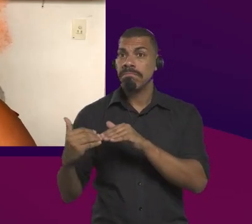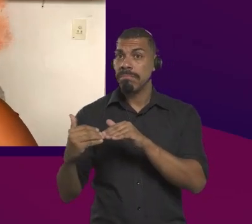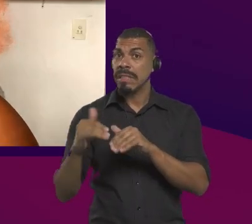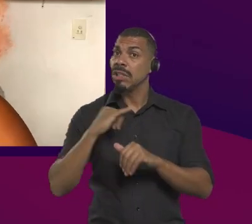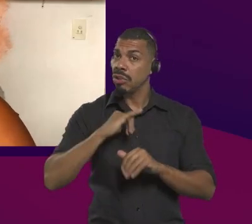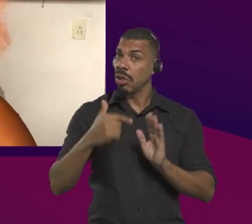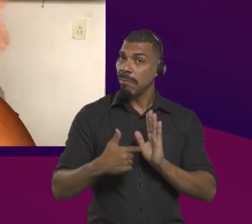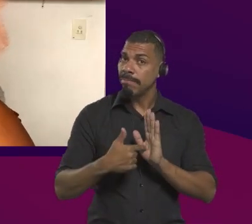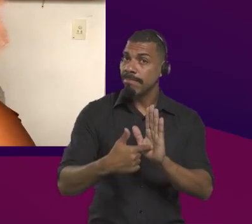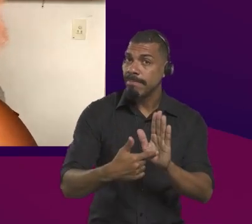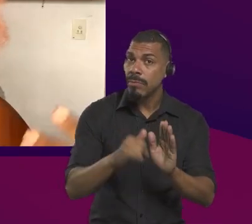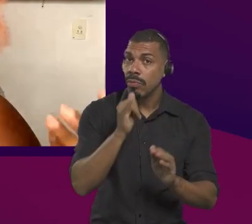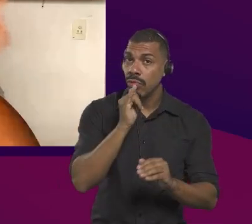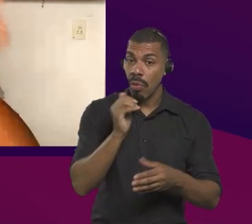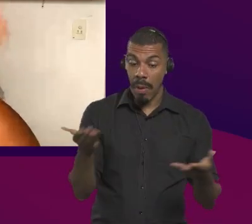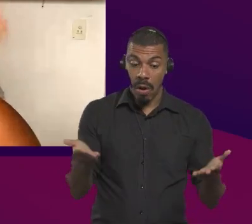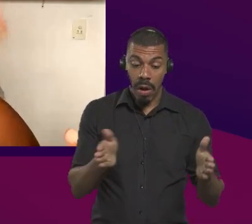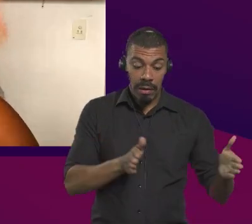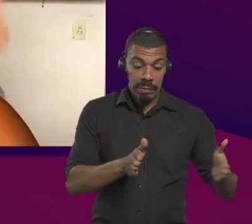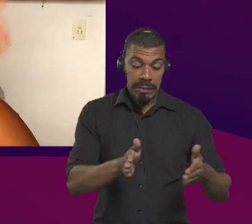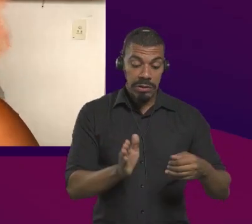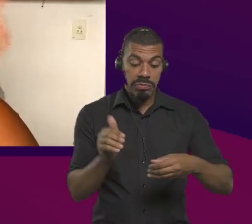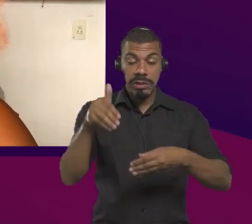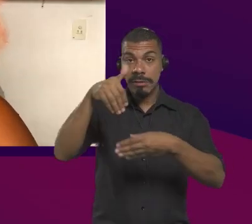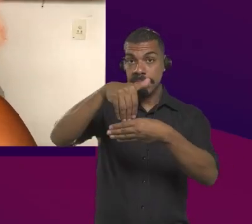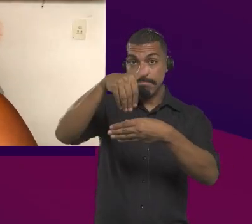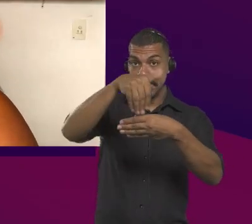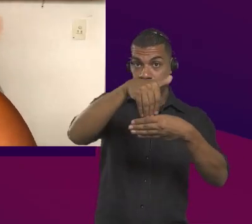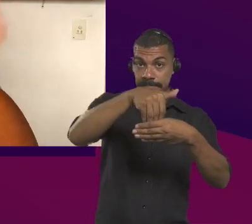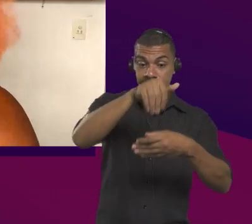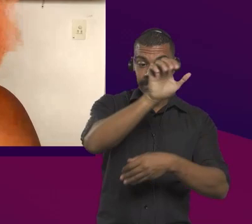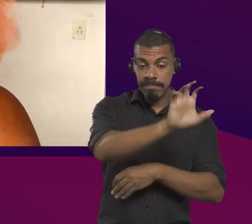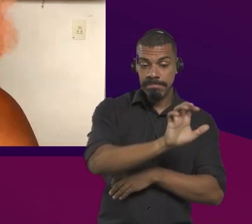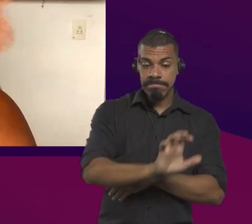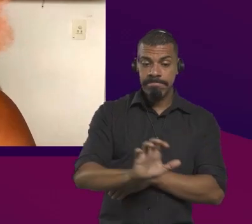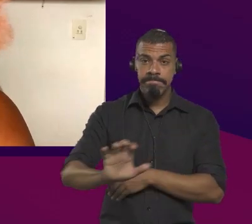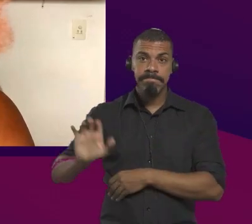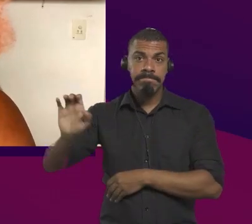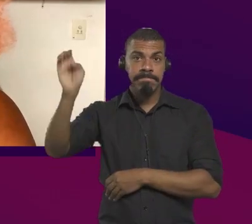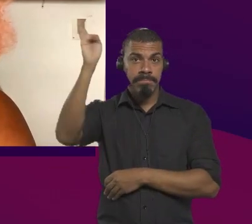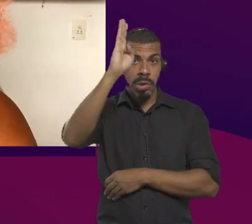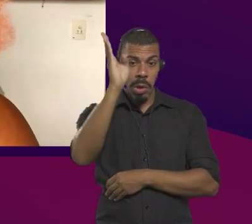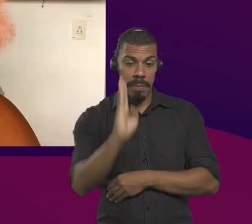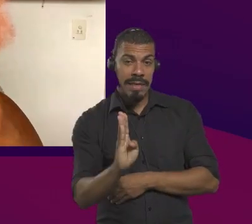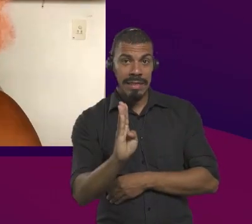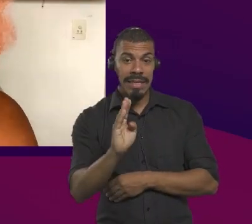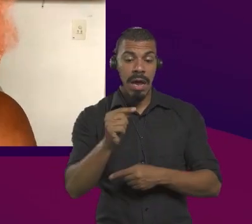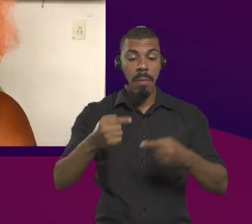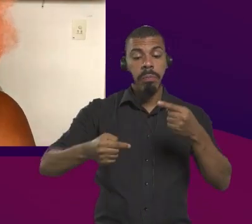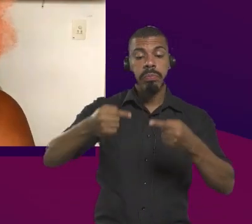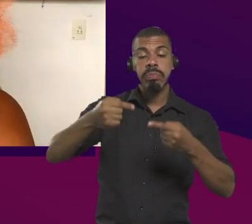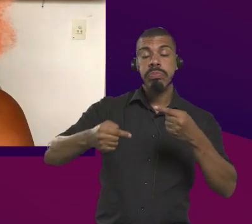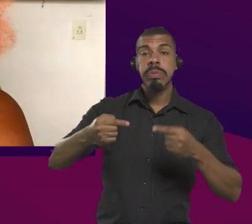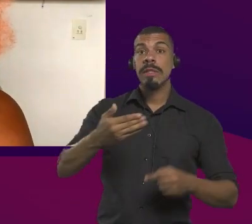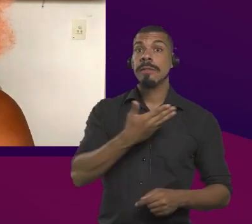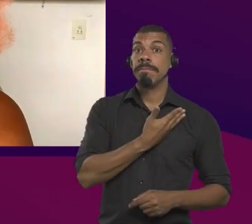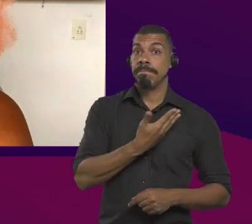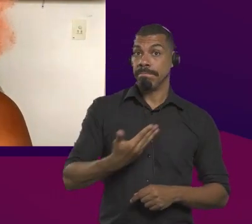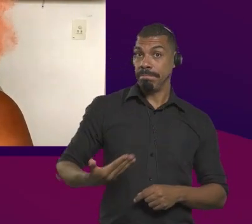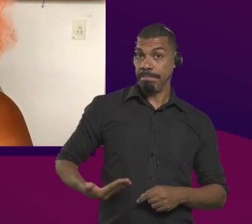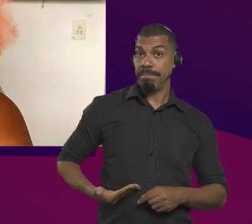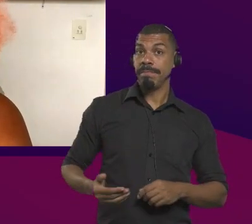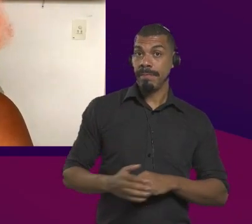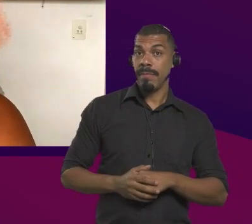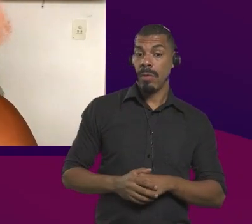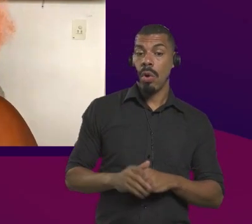falado bastante, a gente está em época de eleição, o que, que a gente está falando em termos de políticas públicas, que é o que a gente precisa no fim das contas, né? Que é o